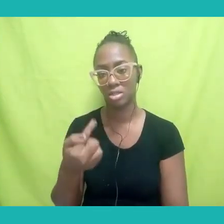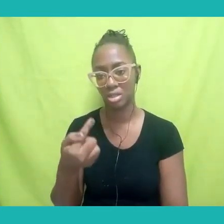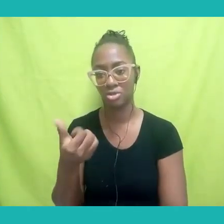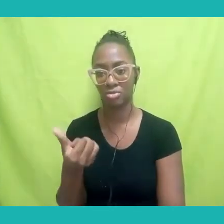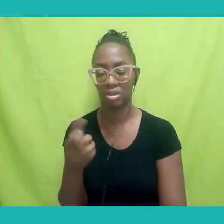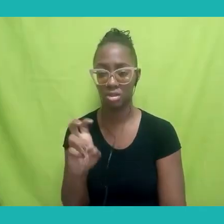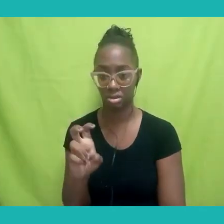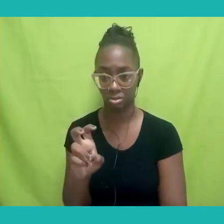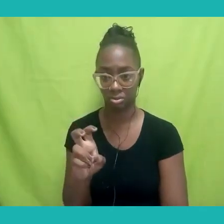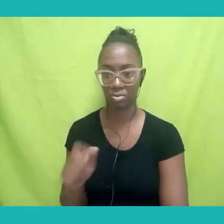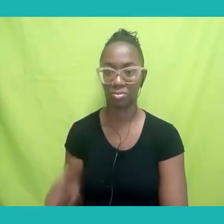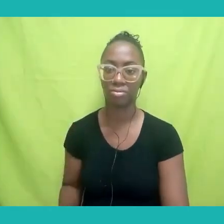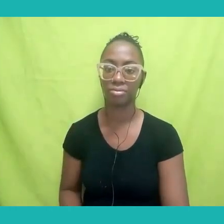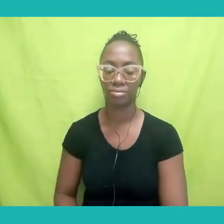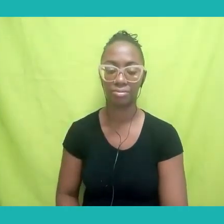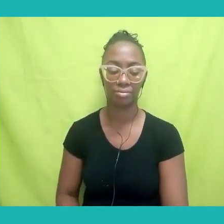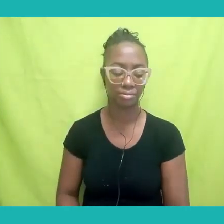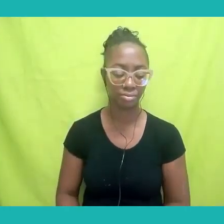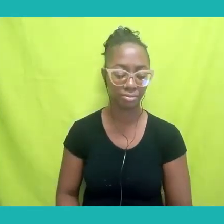E agora,